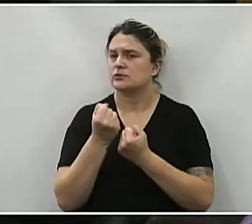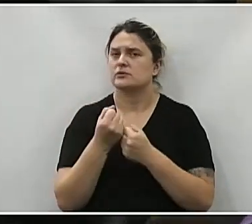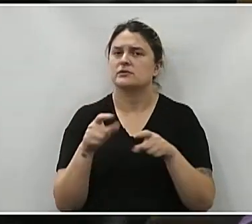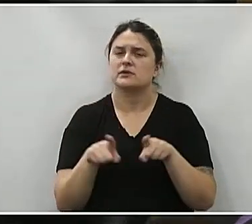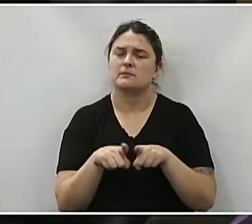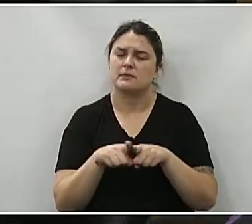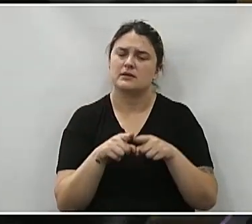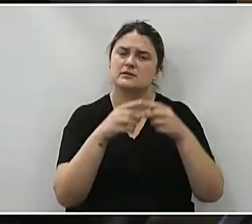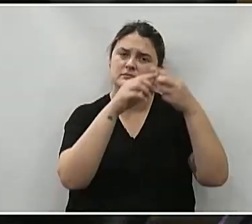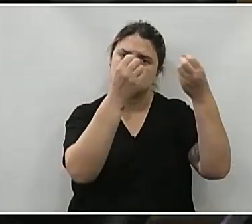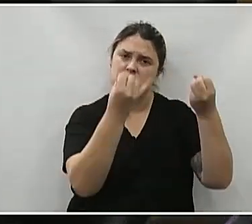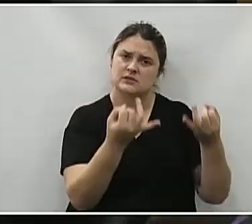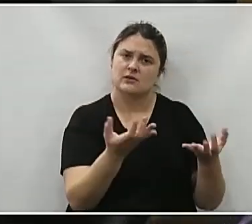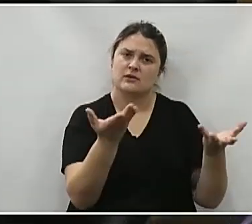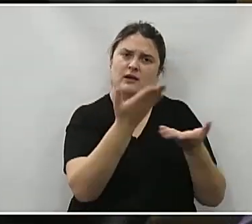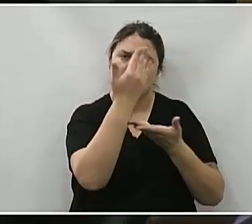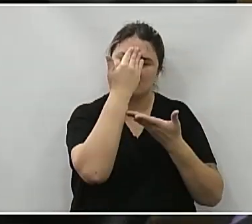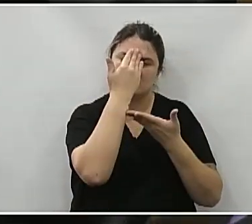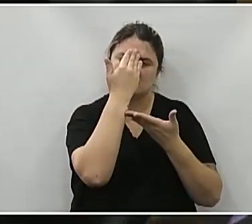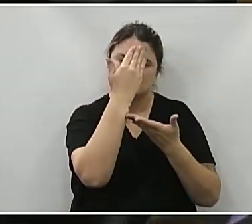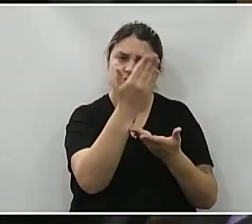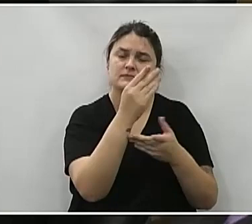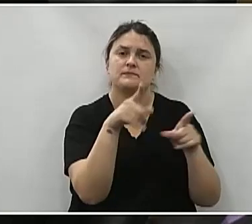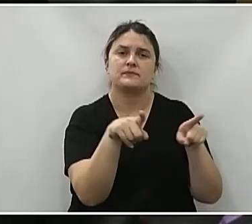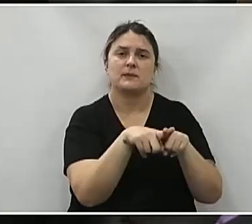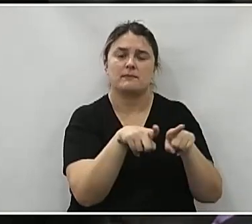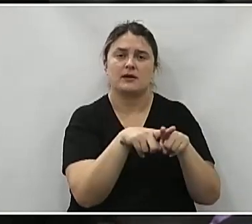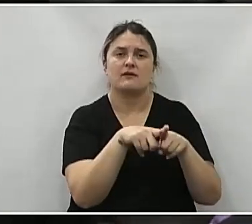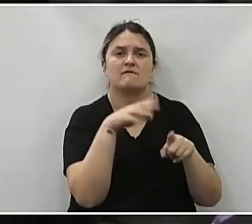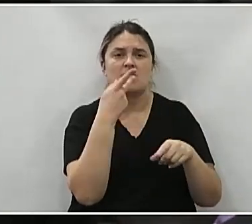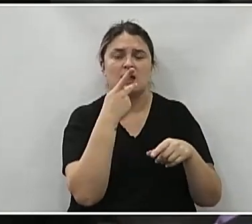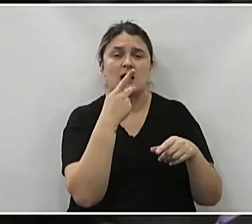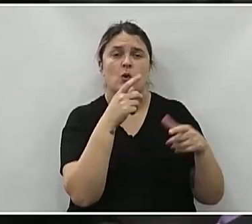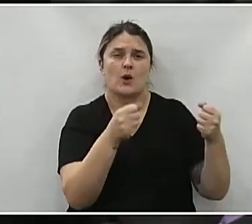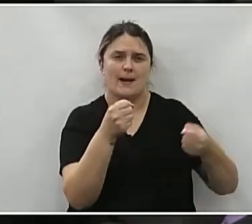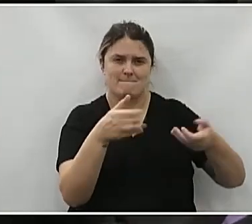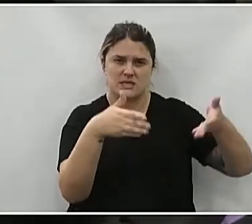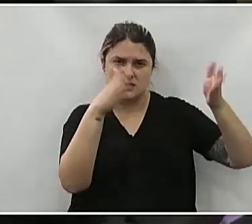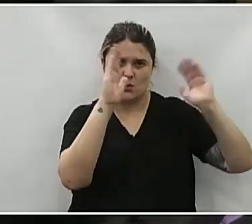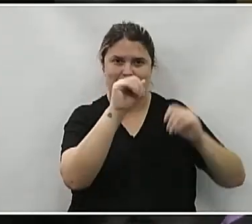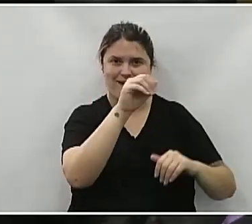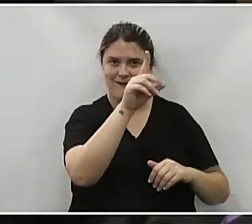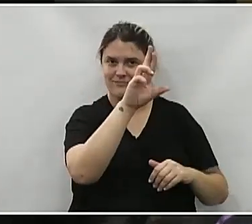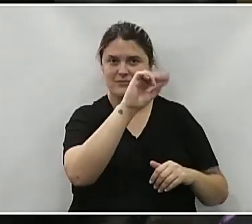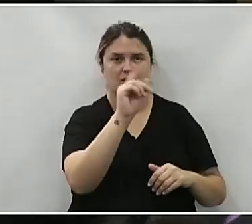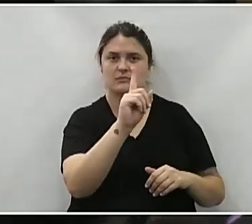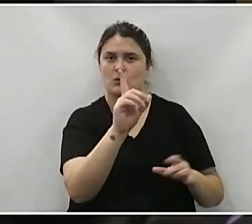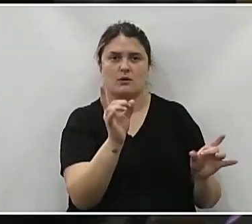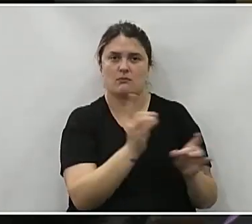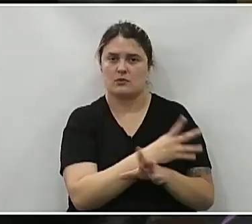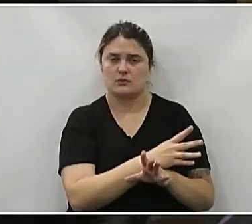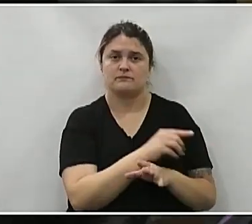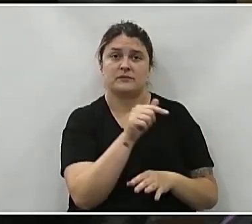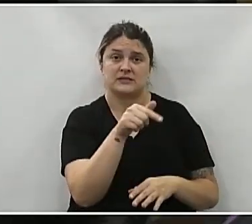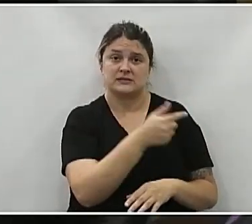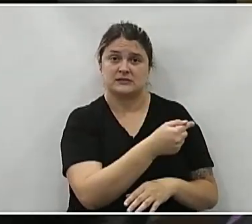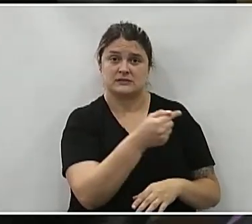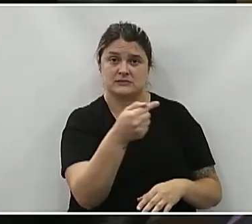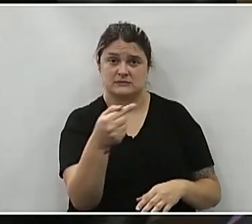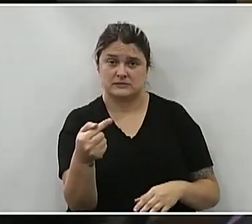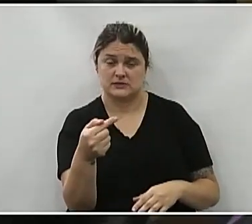fazendo essa prestação de conta agradecendo e também dizer aí que o trabalho da adra ainda não acabou aqui em União da Vitória durante essa